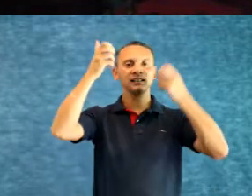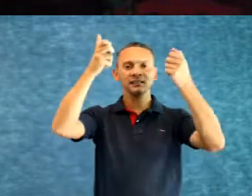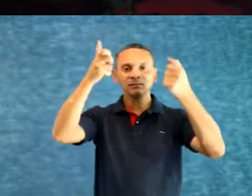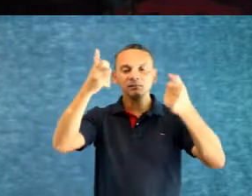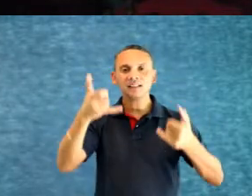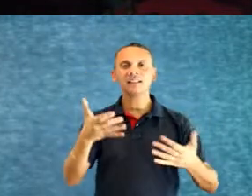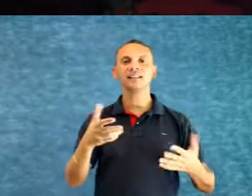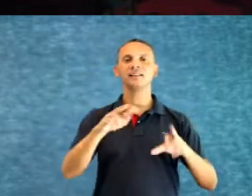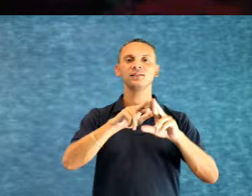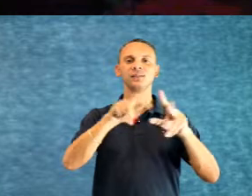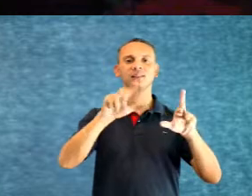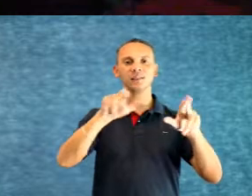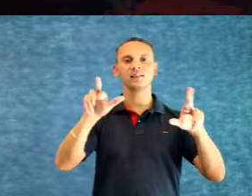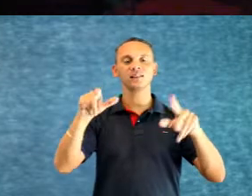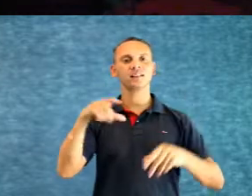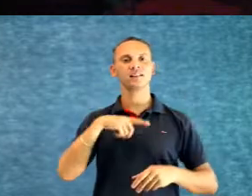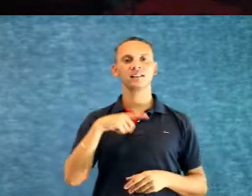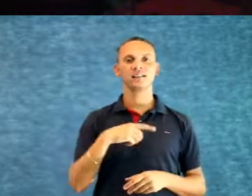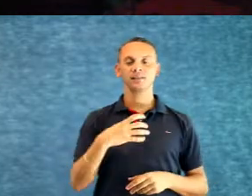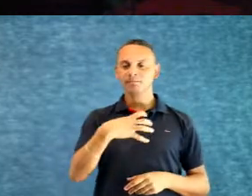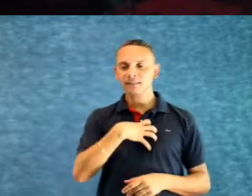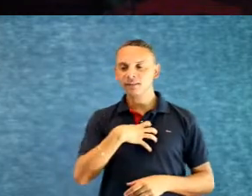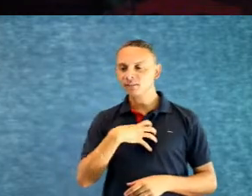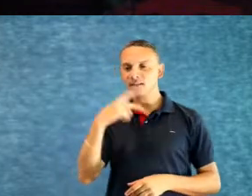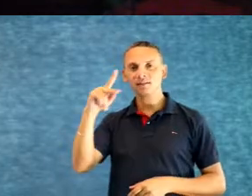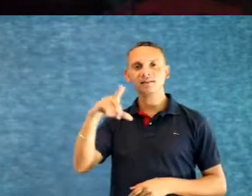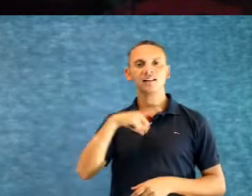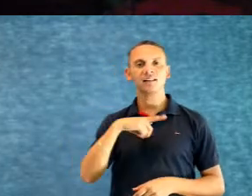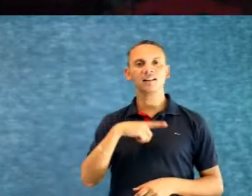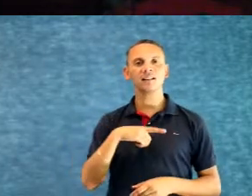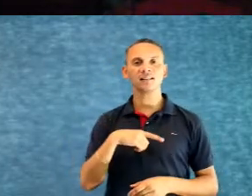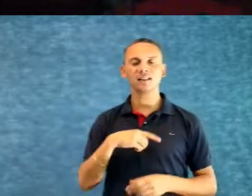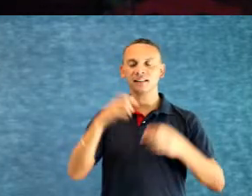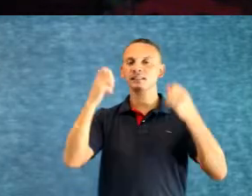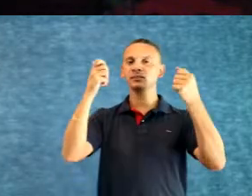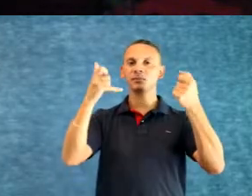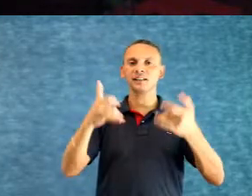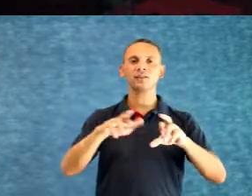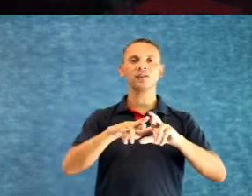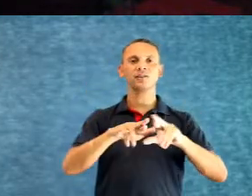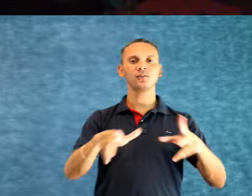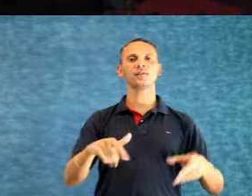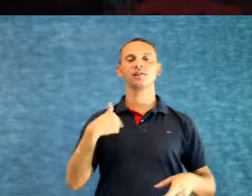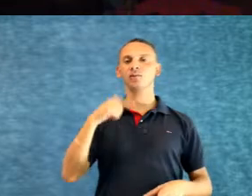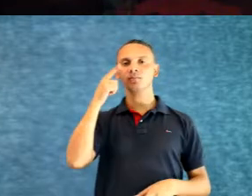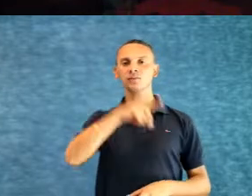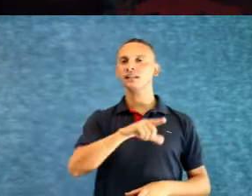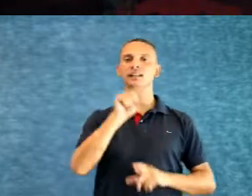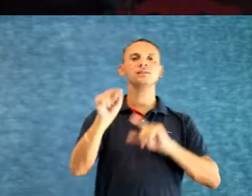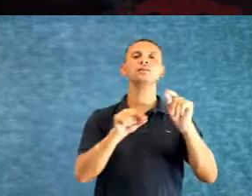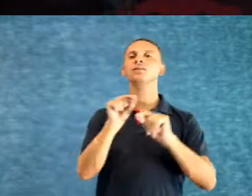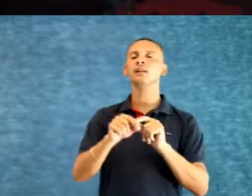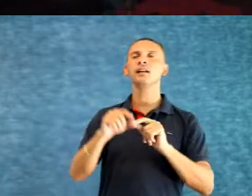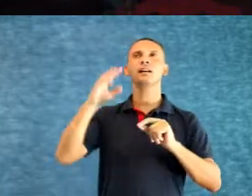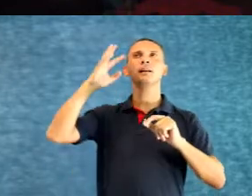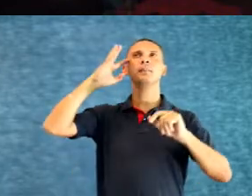saber do seguinte: a senhora disse que ela fizeram de tudo, se eu não estiver enganado, né? Fizeram de tudo para poder apagar a memória dela,